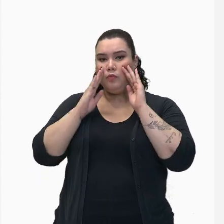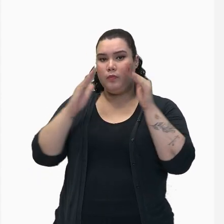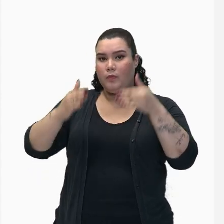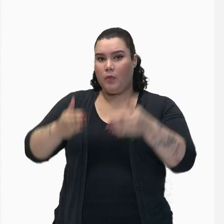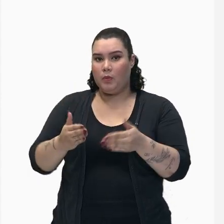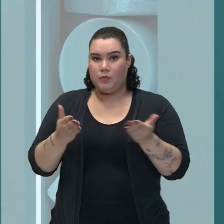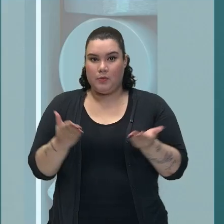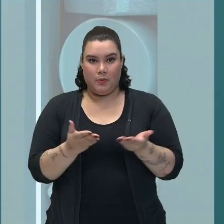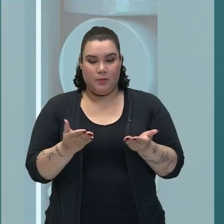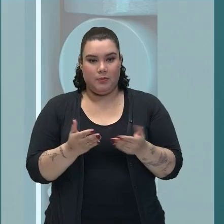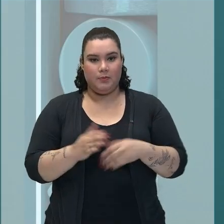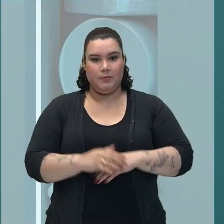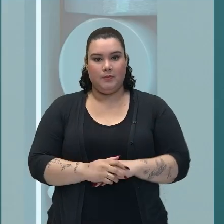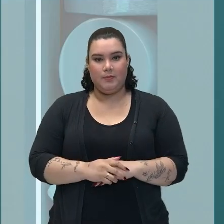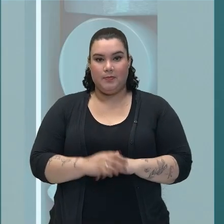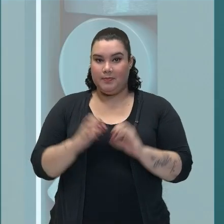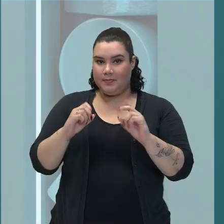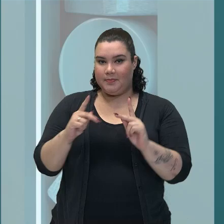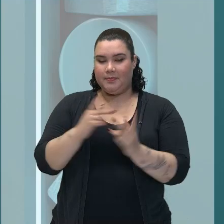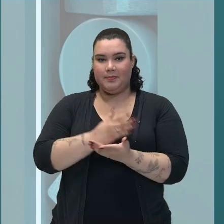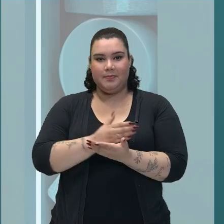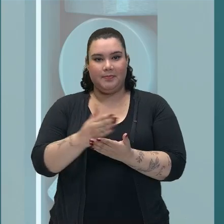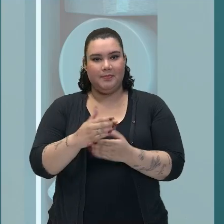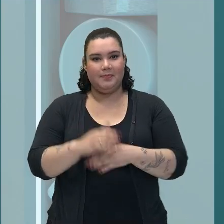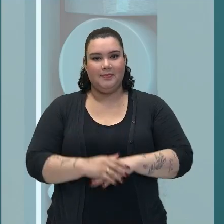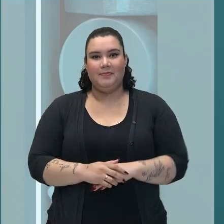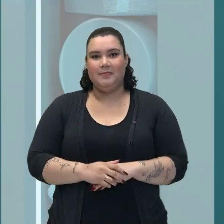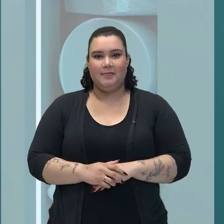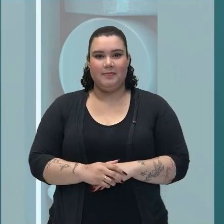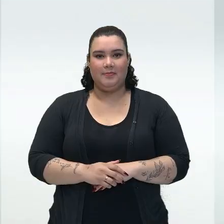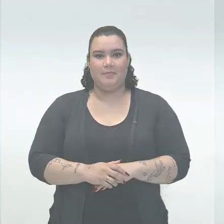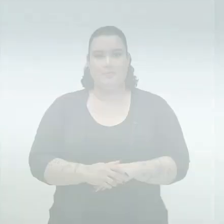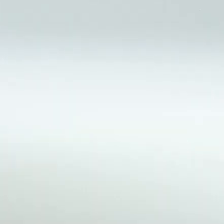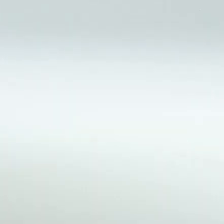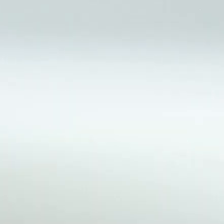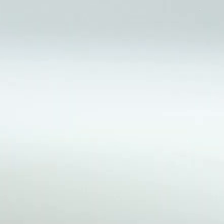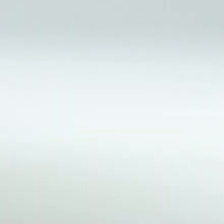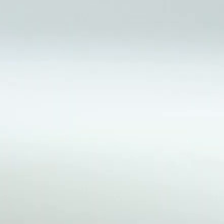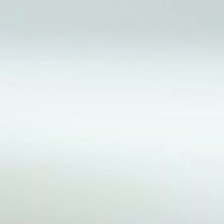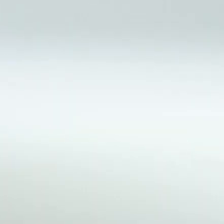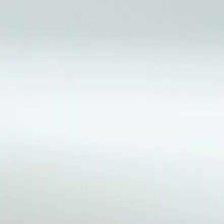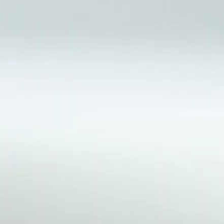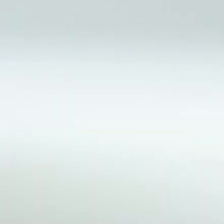imperfeito do indicativo. Vamos então à nossa aula?